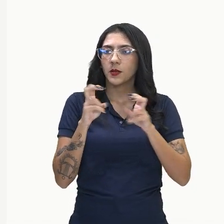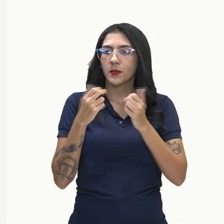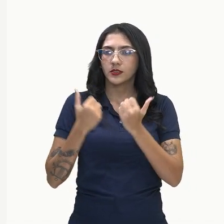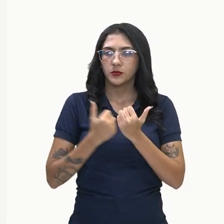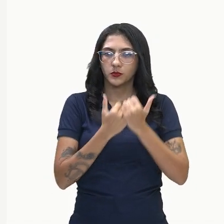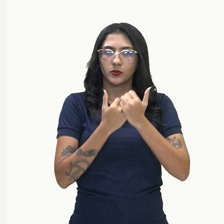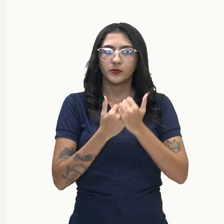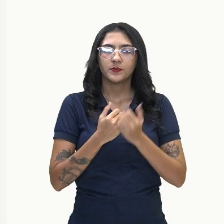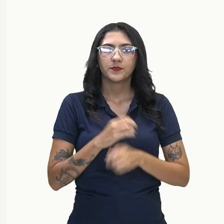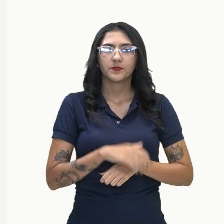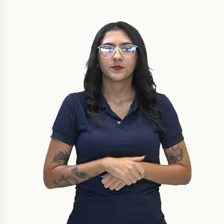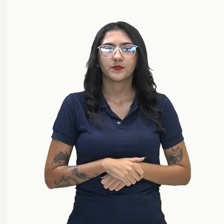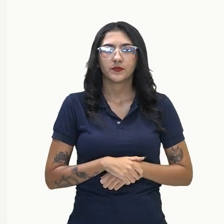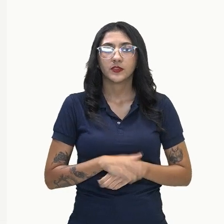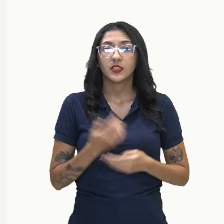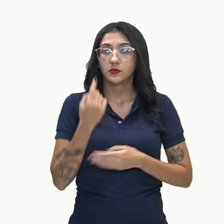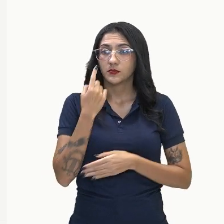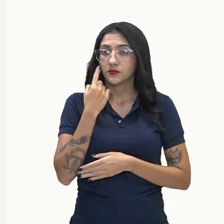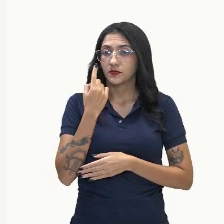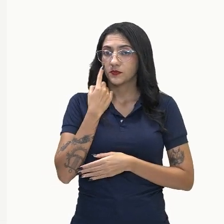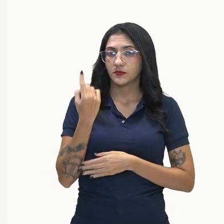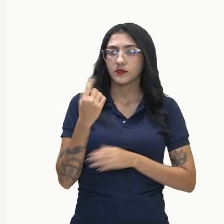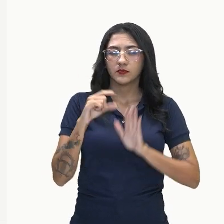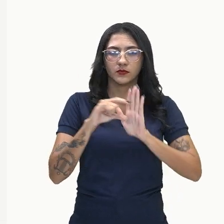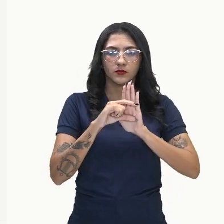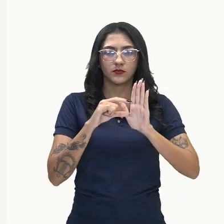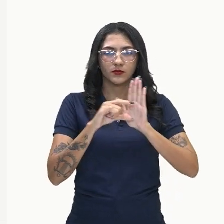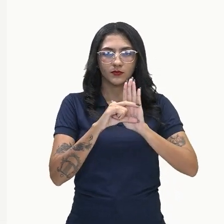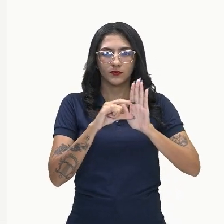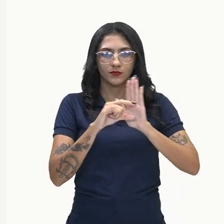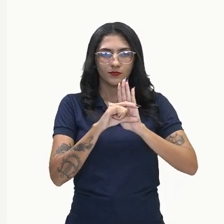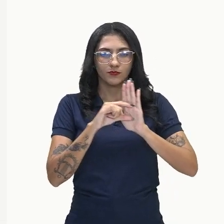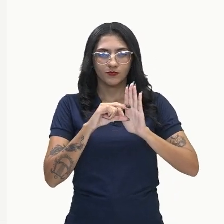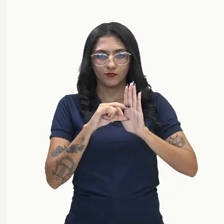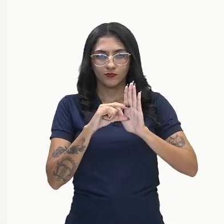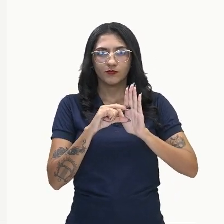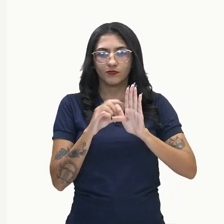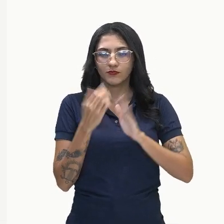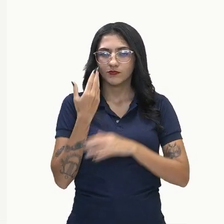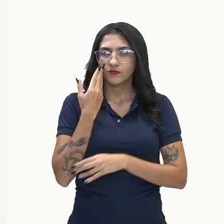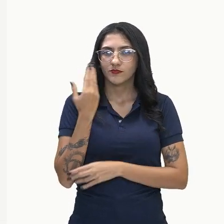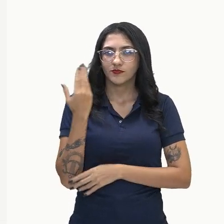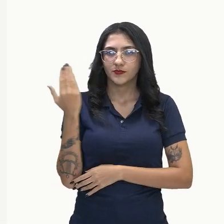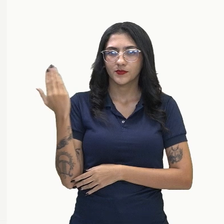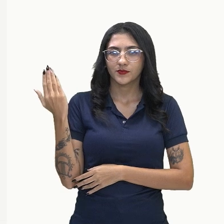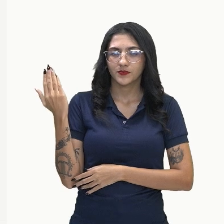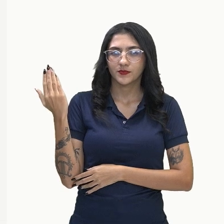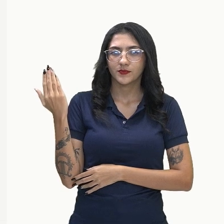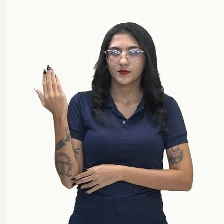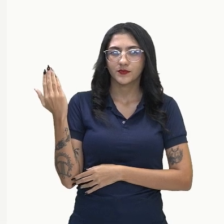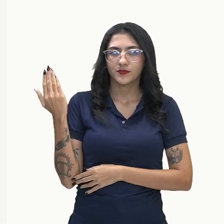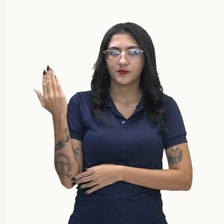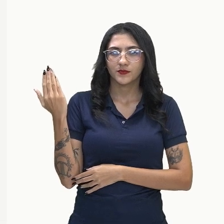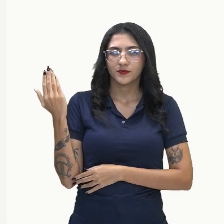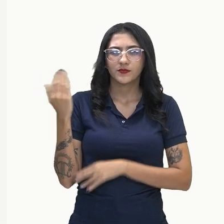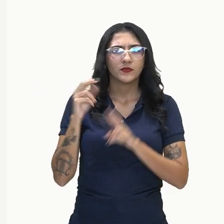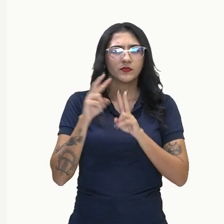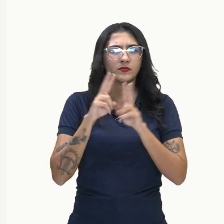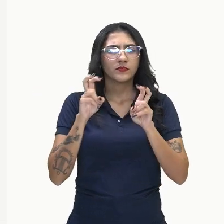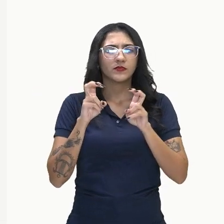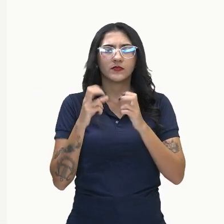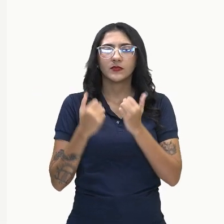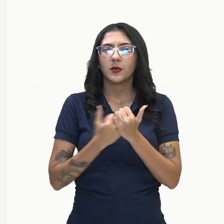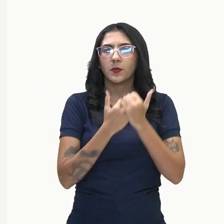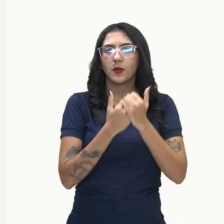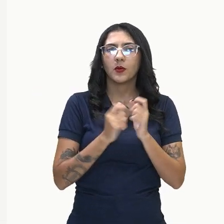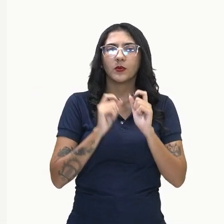aí, nós temos mais esse parágrafo, né? Certo? Continuando um pouquinho mais, esse subtítulo diz Typical Employers.